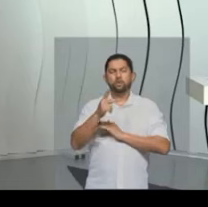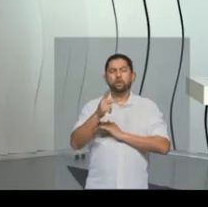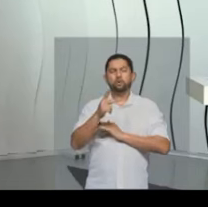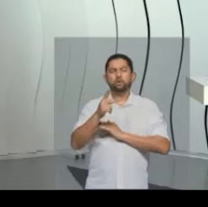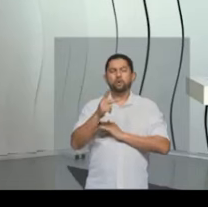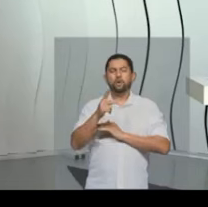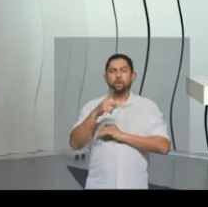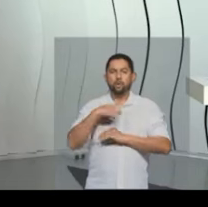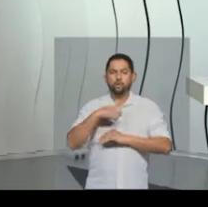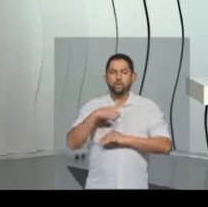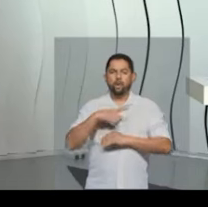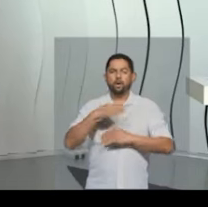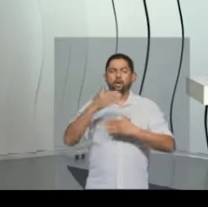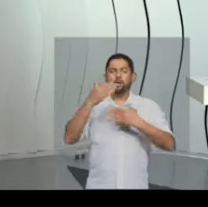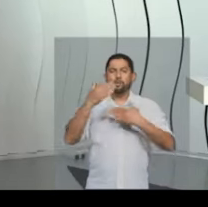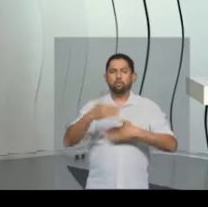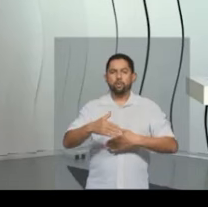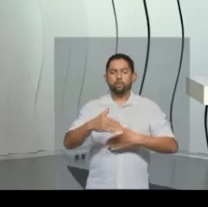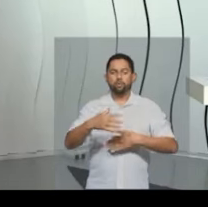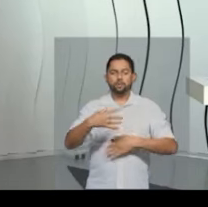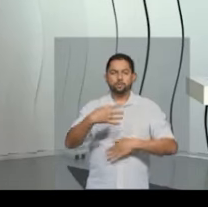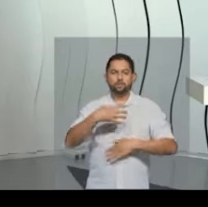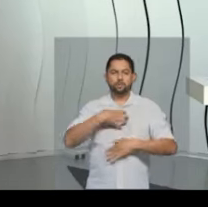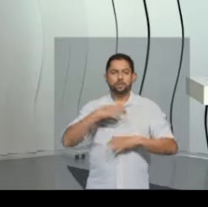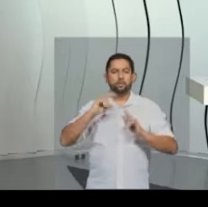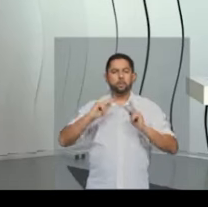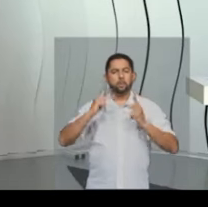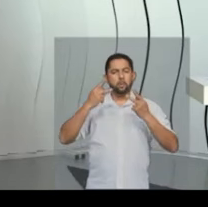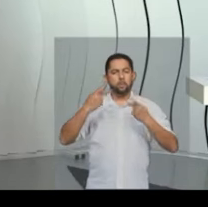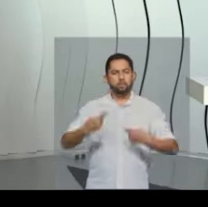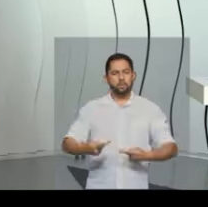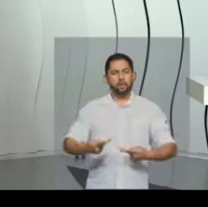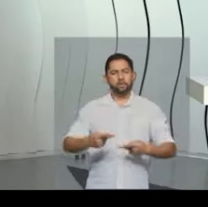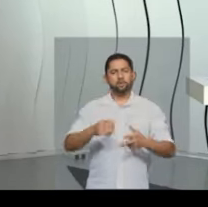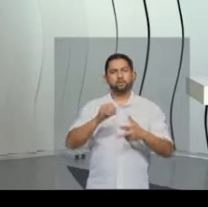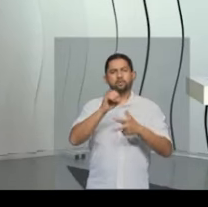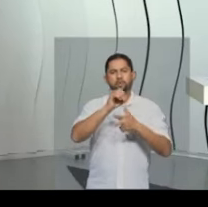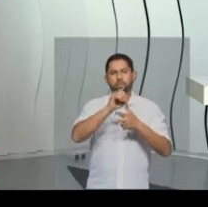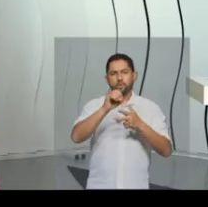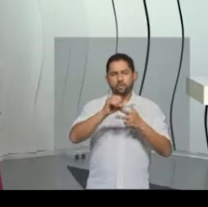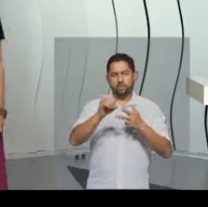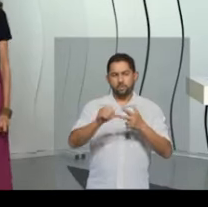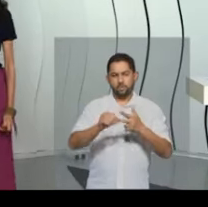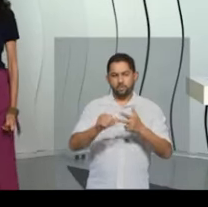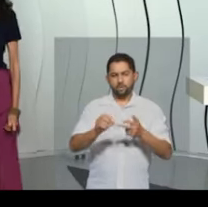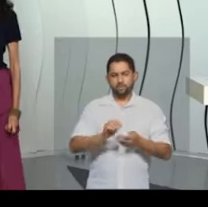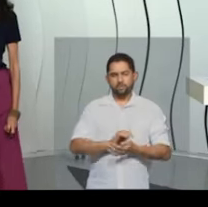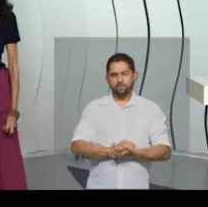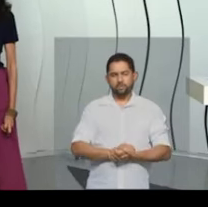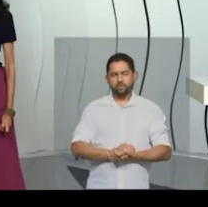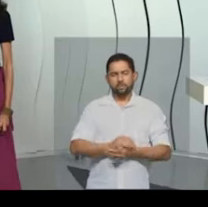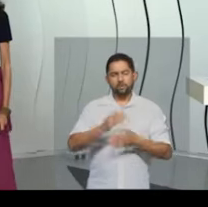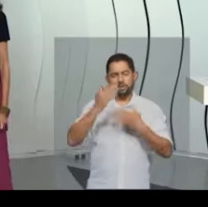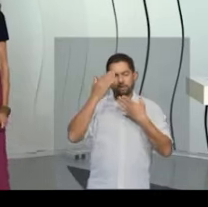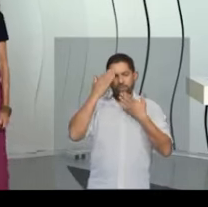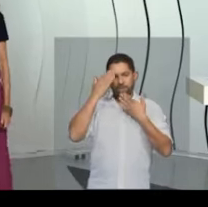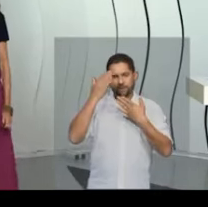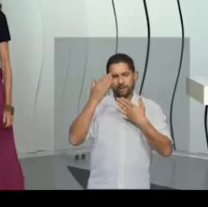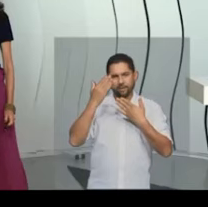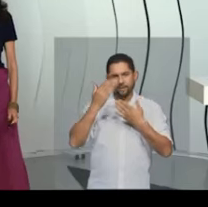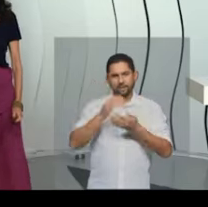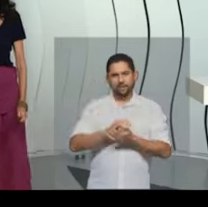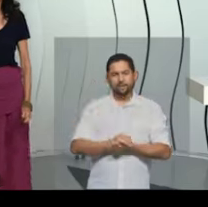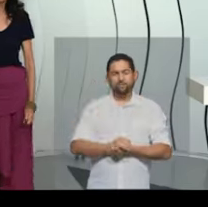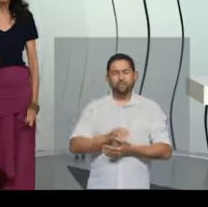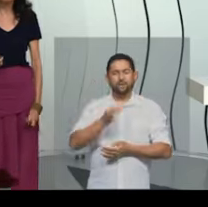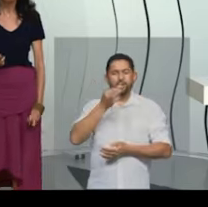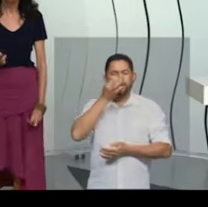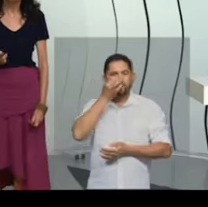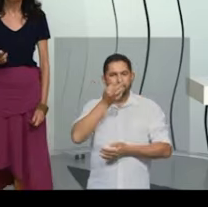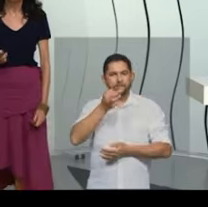que caem na prova de Ciências Humanas do Enem. Obrigada pela